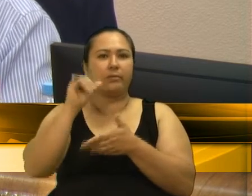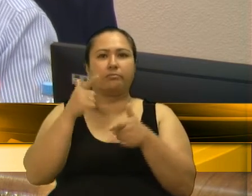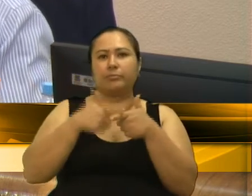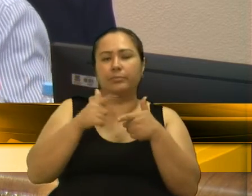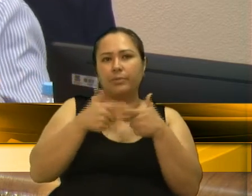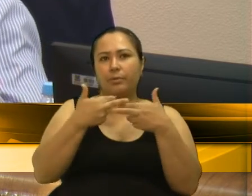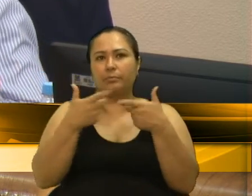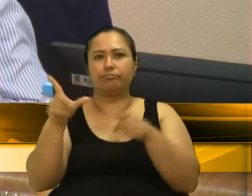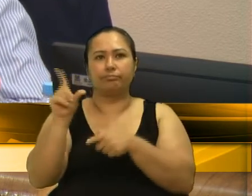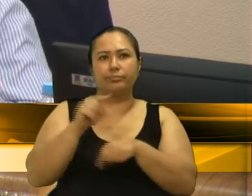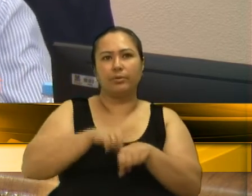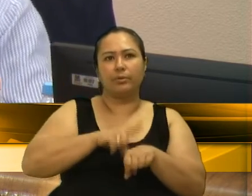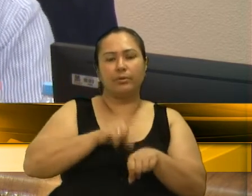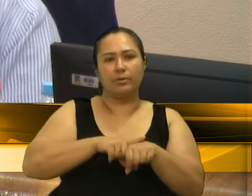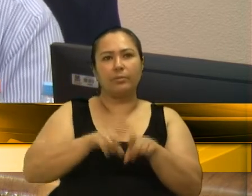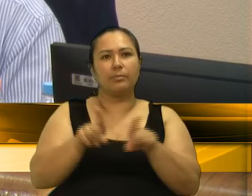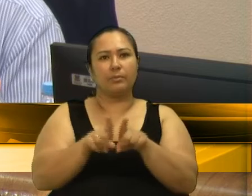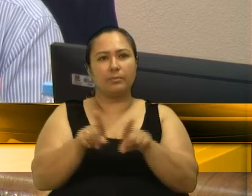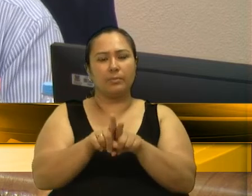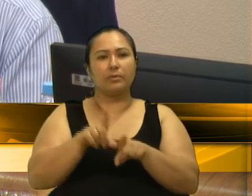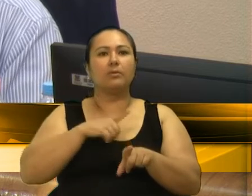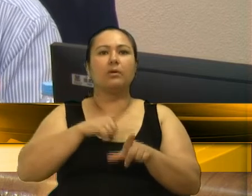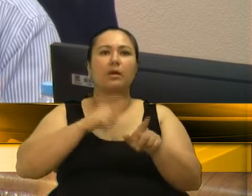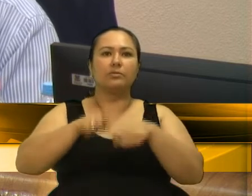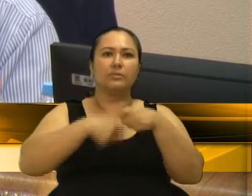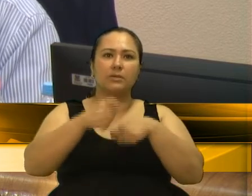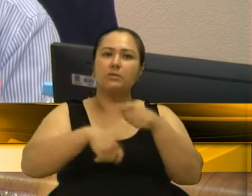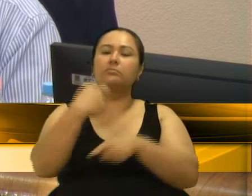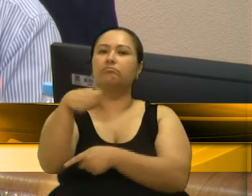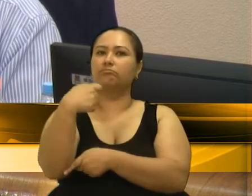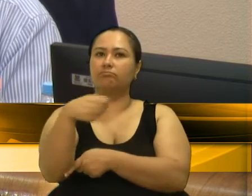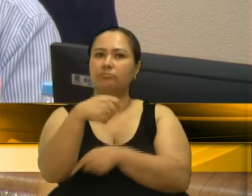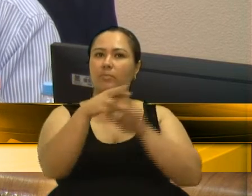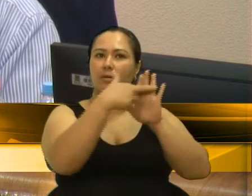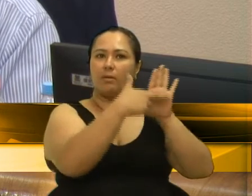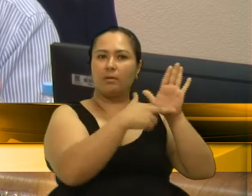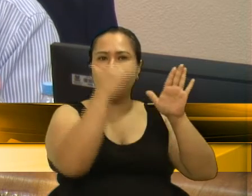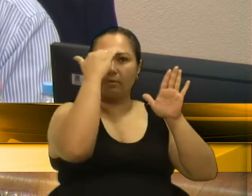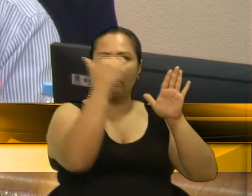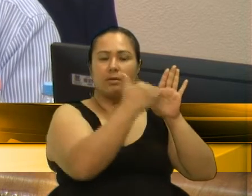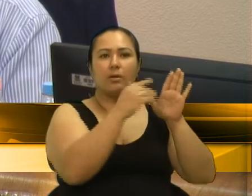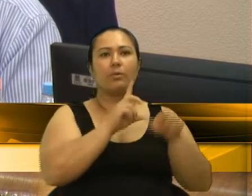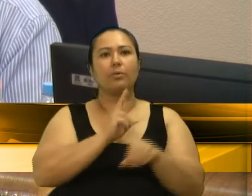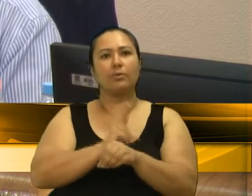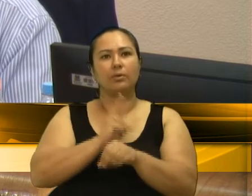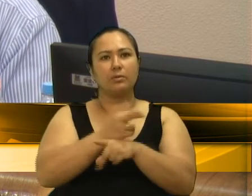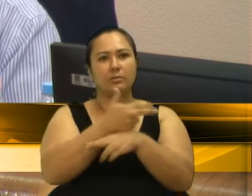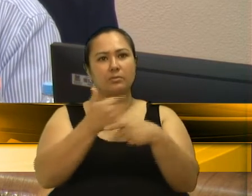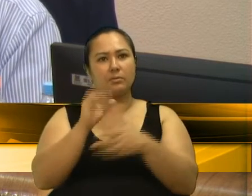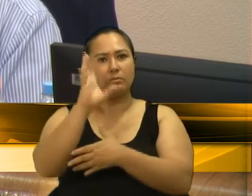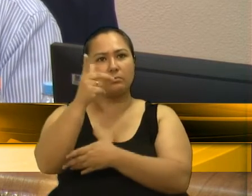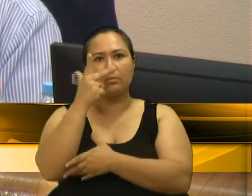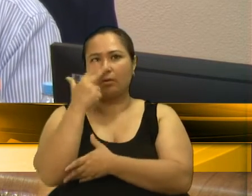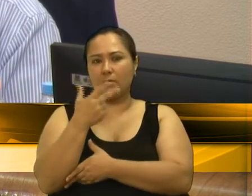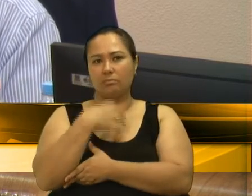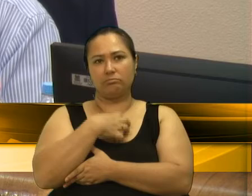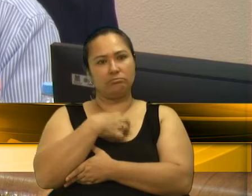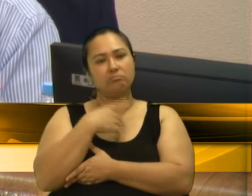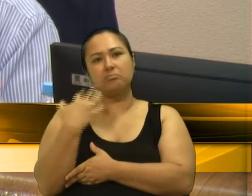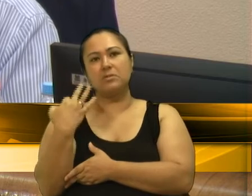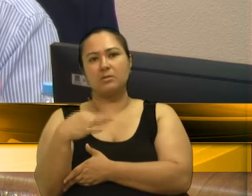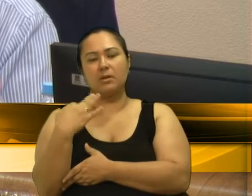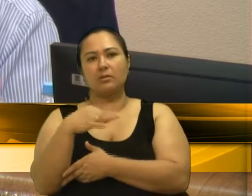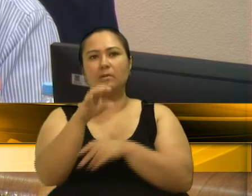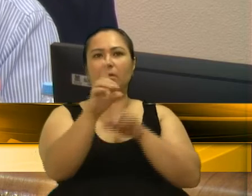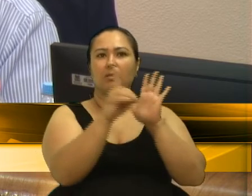encurtamento de prazo ao mesmo tempo, a administração também precisa seguir regramentos e ter os cuidados para que as coisas aconteçam da mesma maneira. Correto. Então, o decreto,